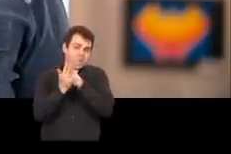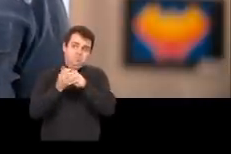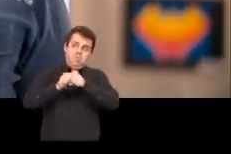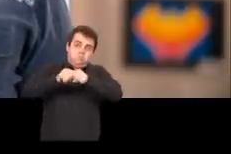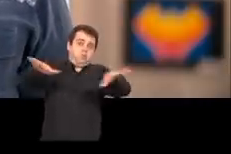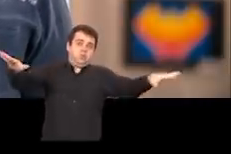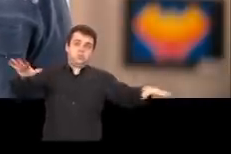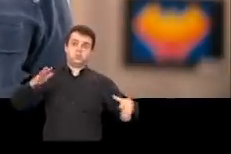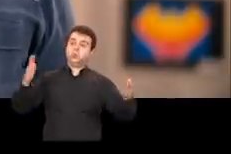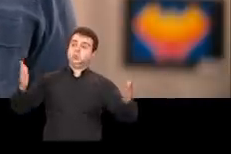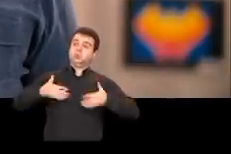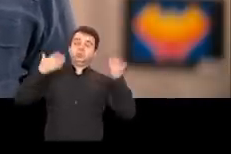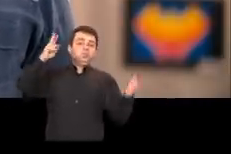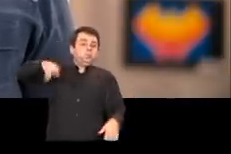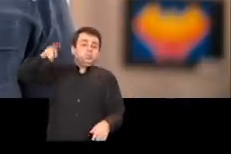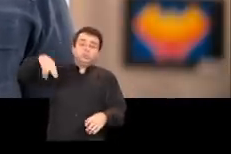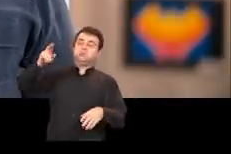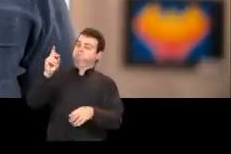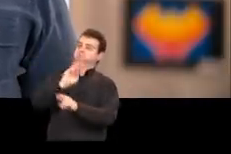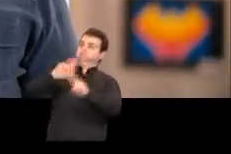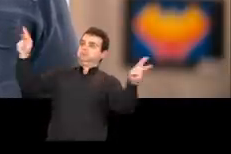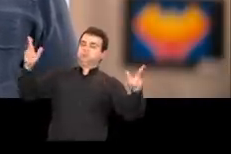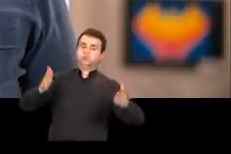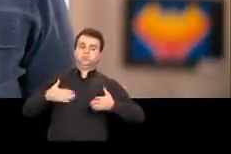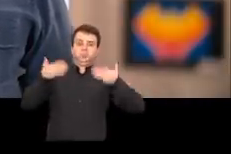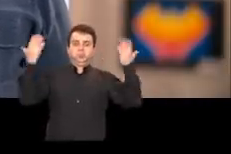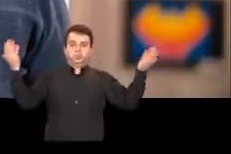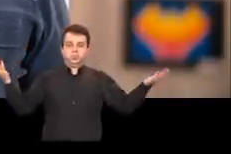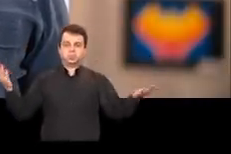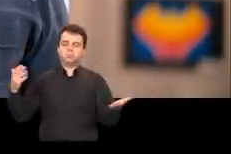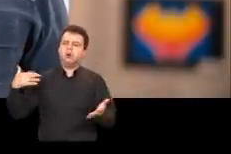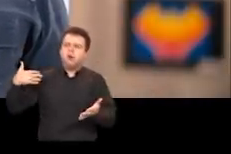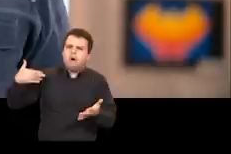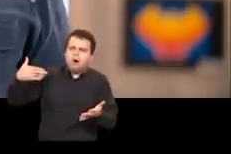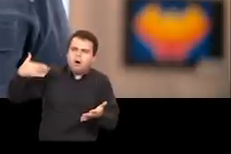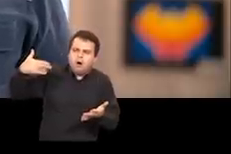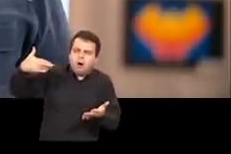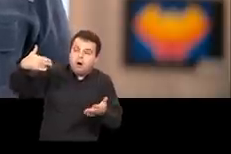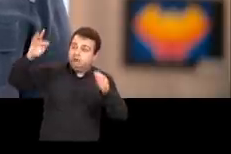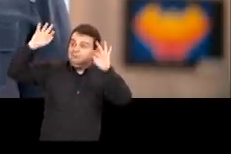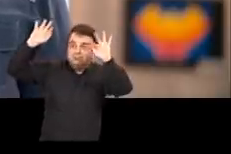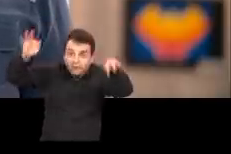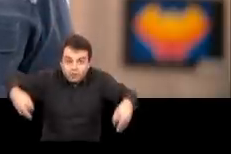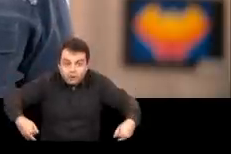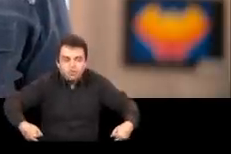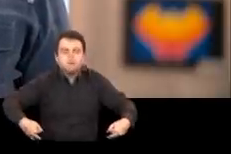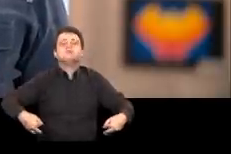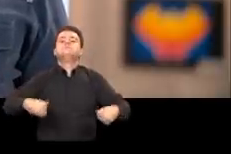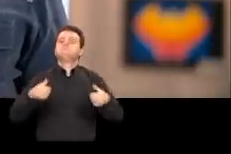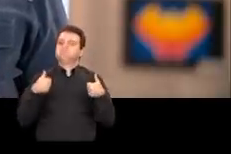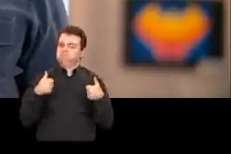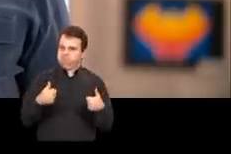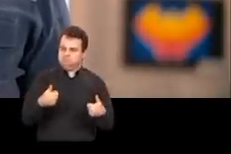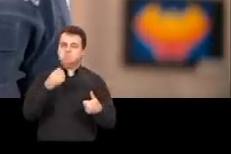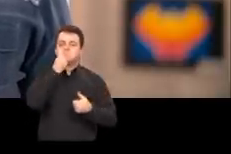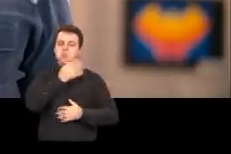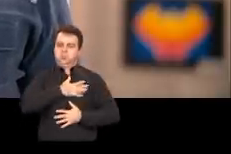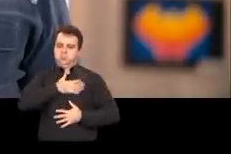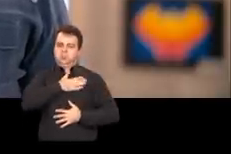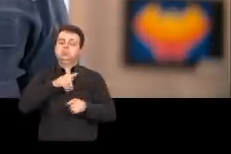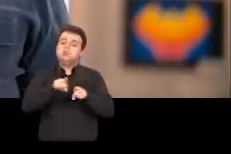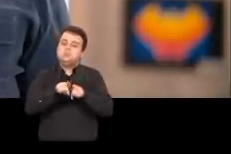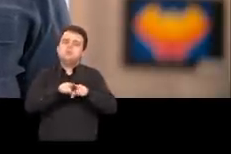totalmente diferenciada, nós concluiremos um trabalho, retomaremos um outro trabalho educativo